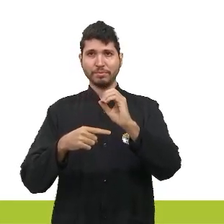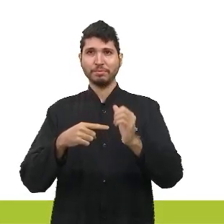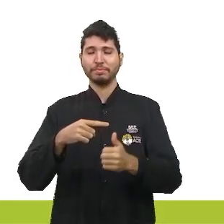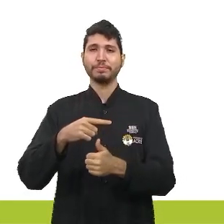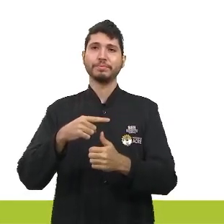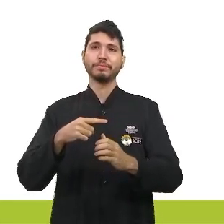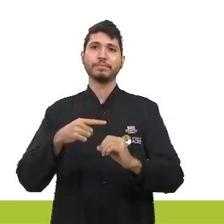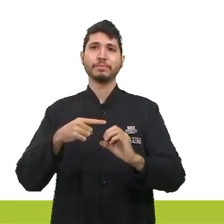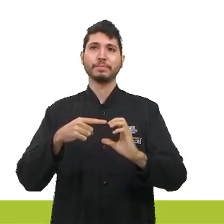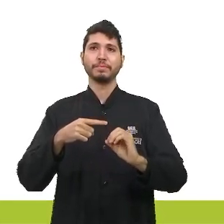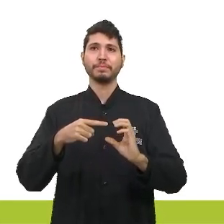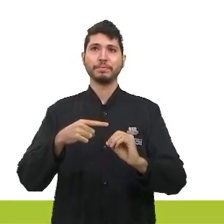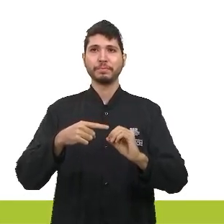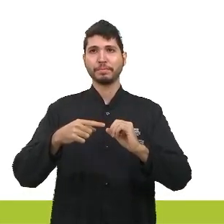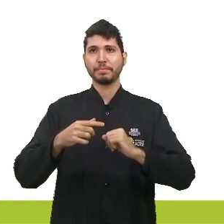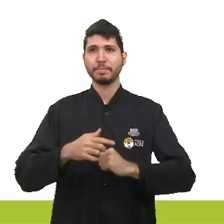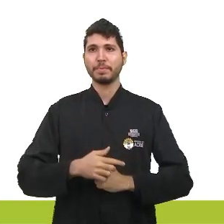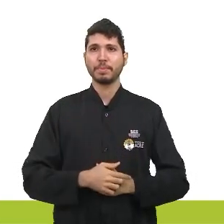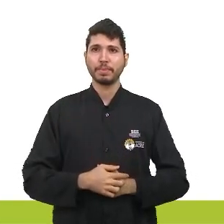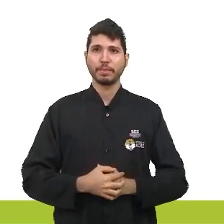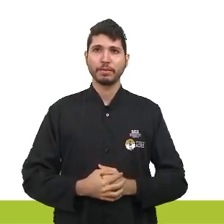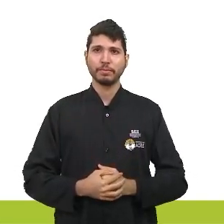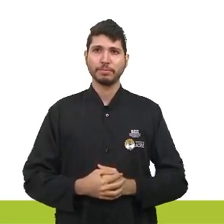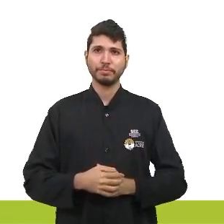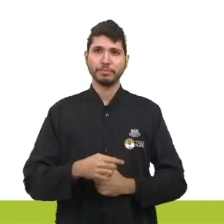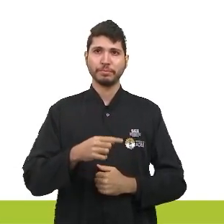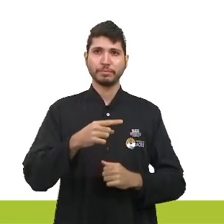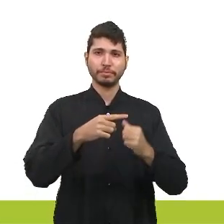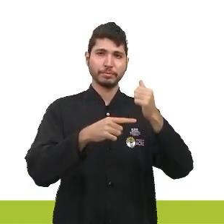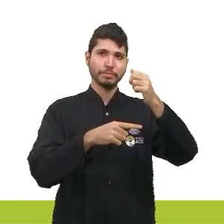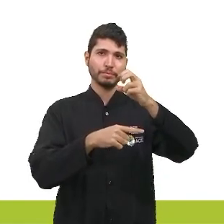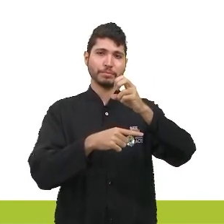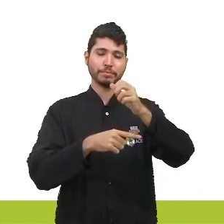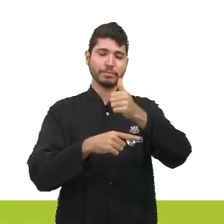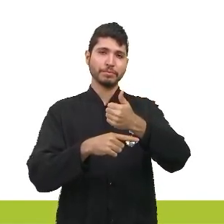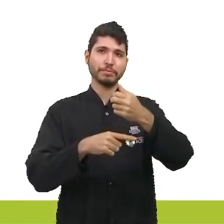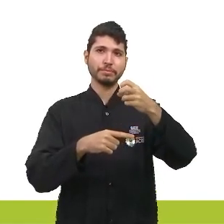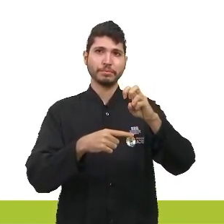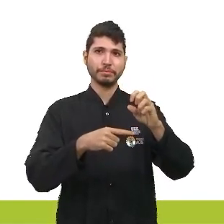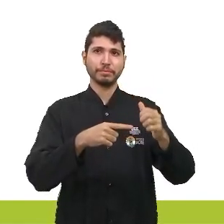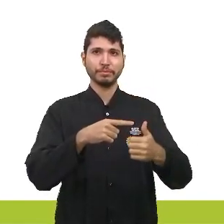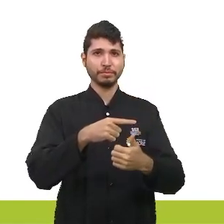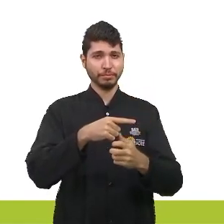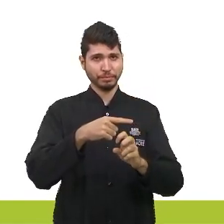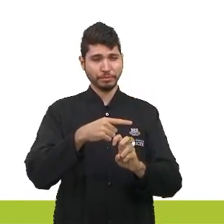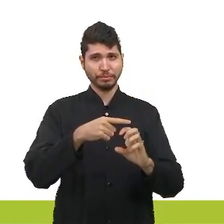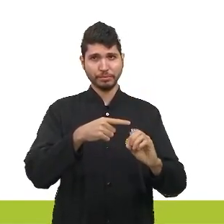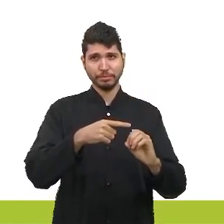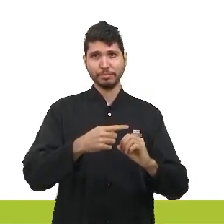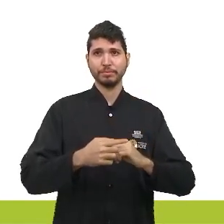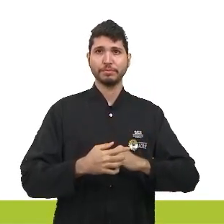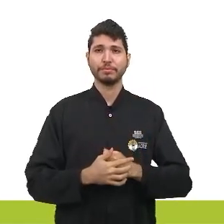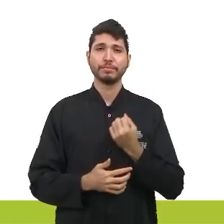15 sobre 50. Se você multiplicar por 2, por exemplo, em cima e